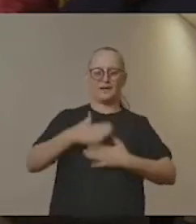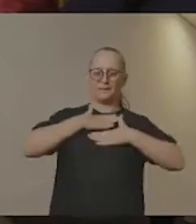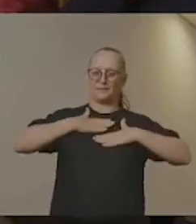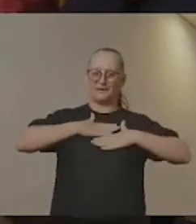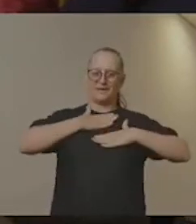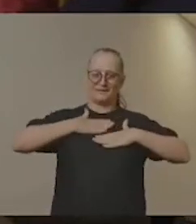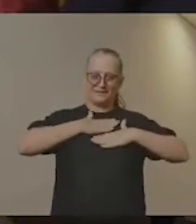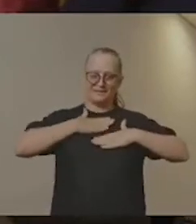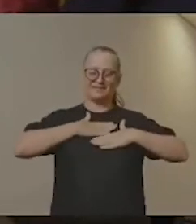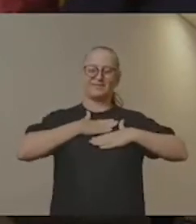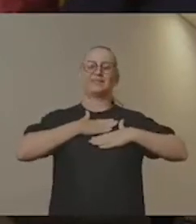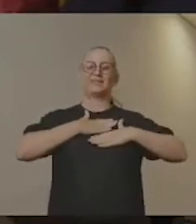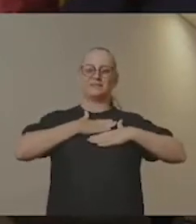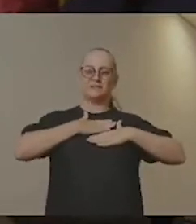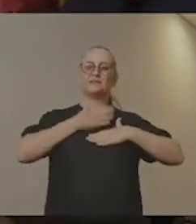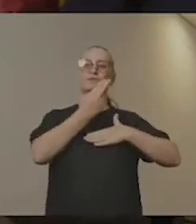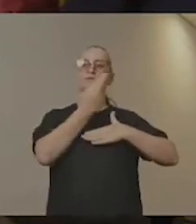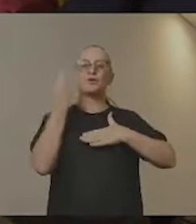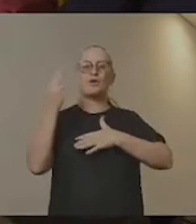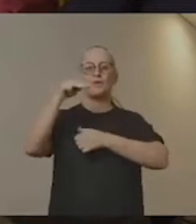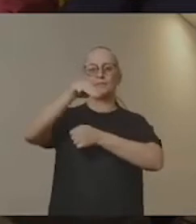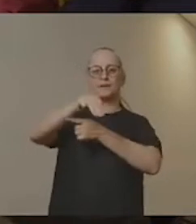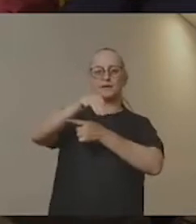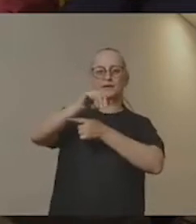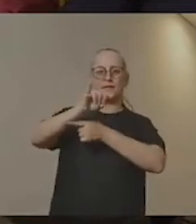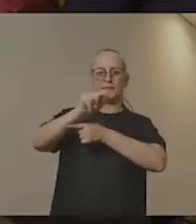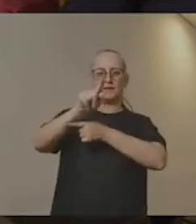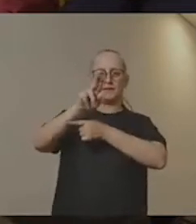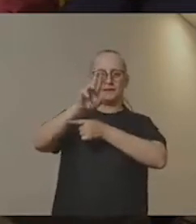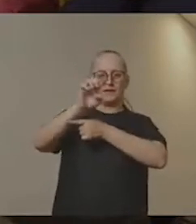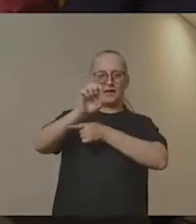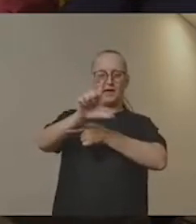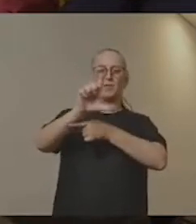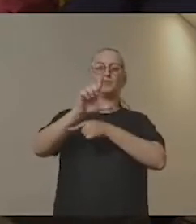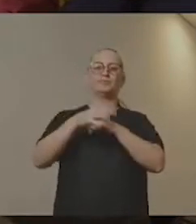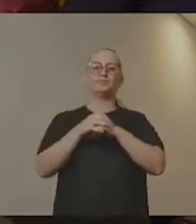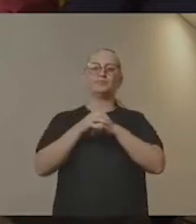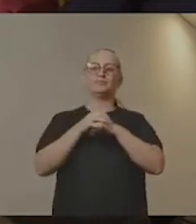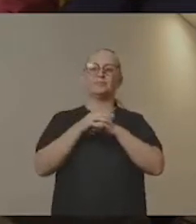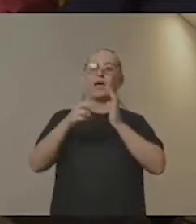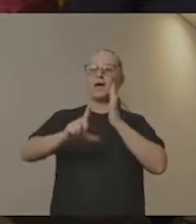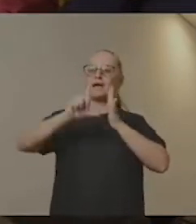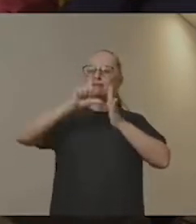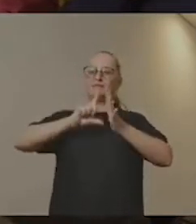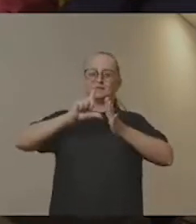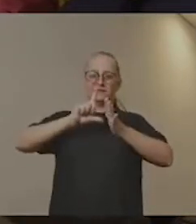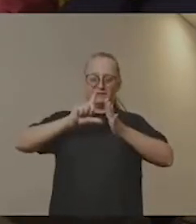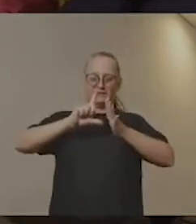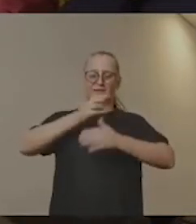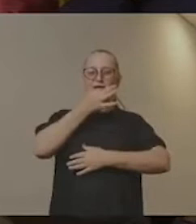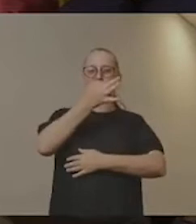Miguel Passará. E antes de dizer, né, qualquer coisa, eu quero dizer que eu não sou da